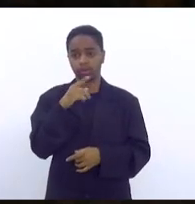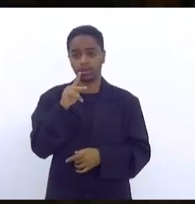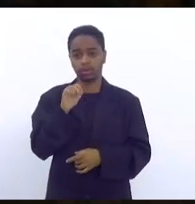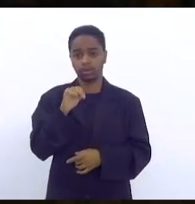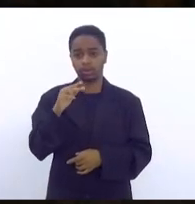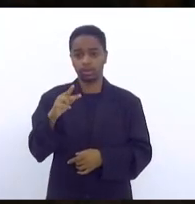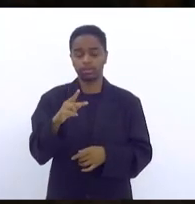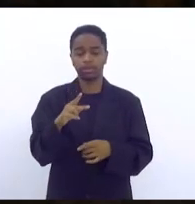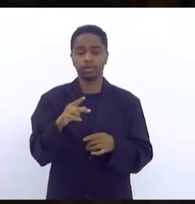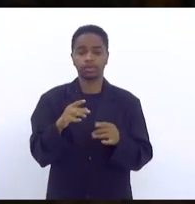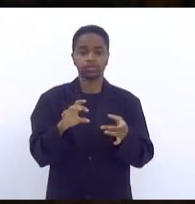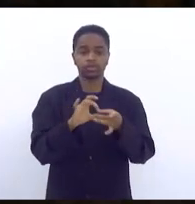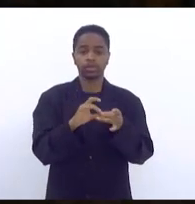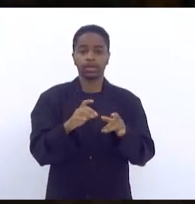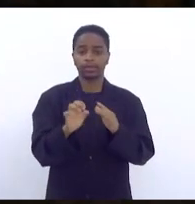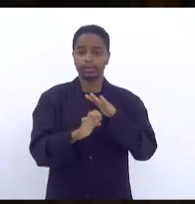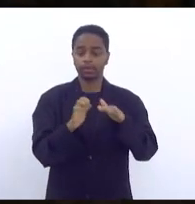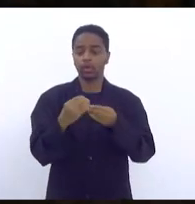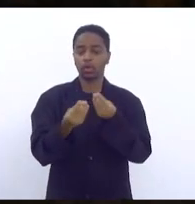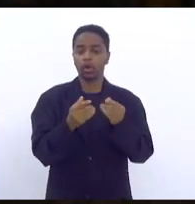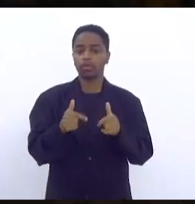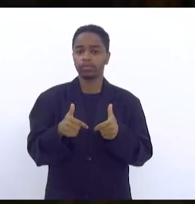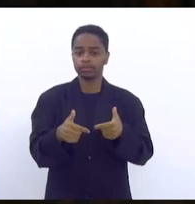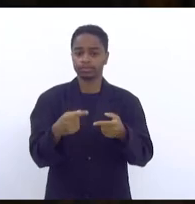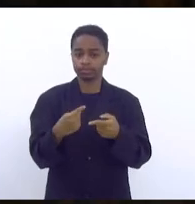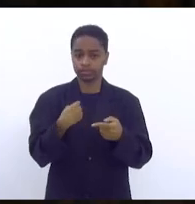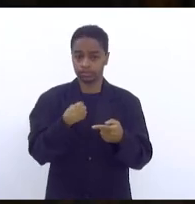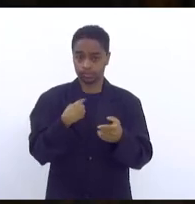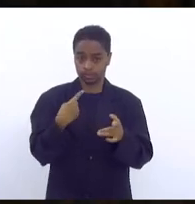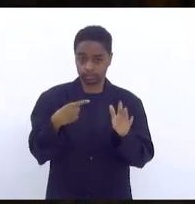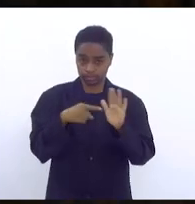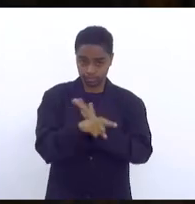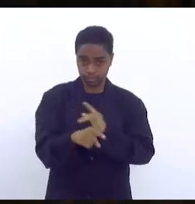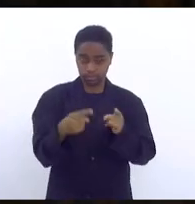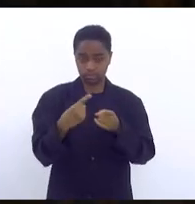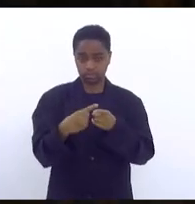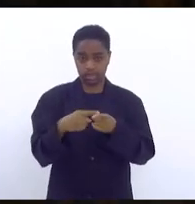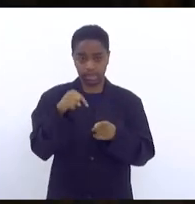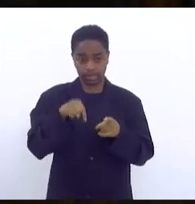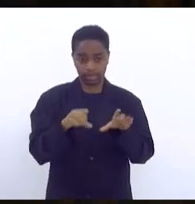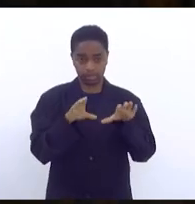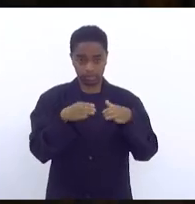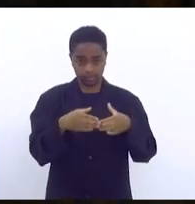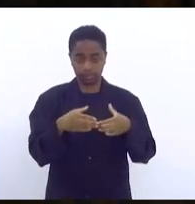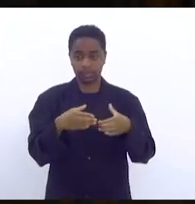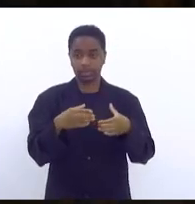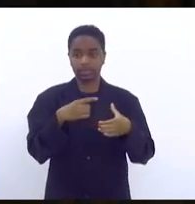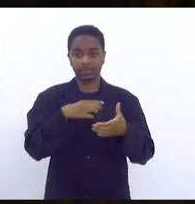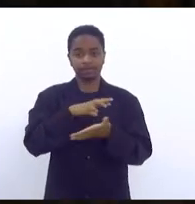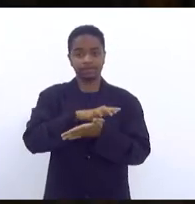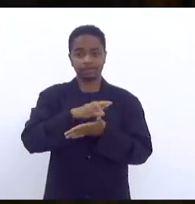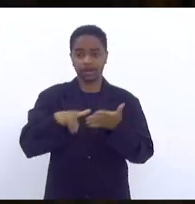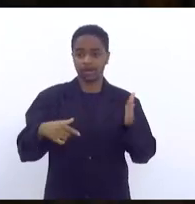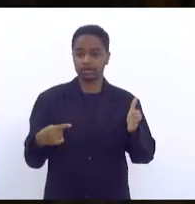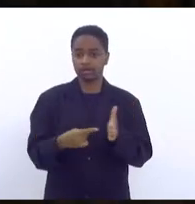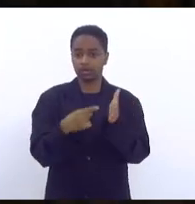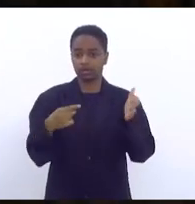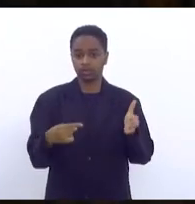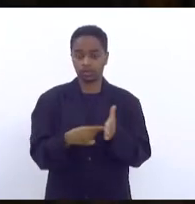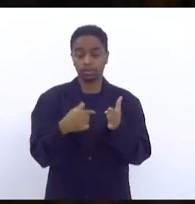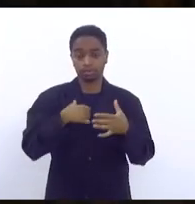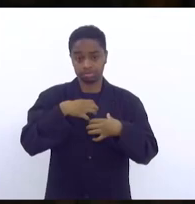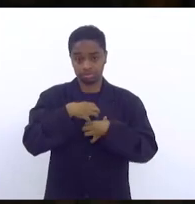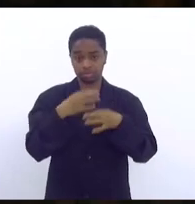empresa como que a gente procede eu pergunto isso porque na nossa comissão a gente recebe inúmeras denúncias eu fico